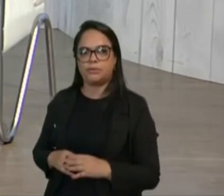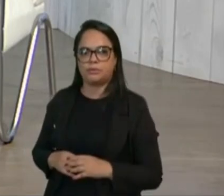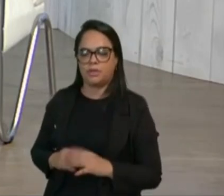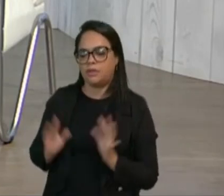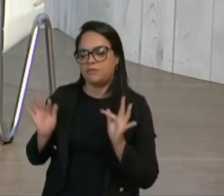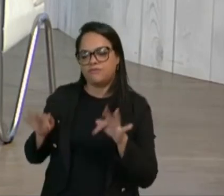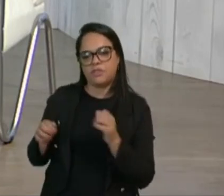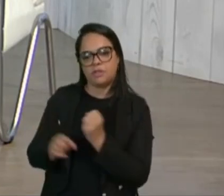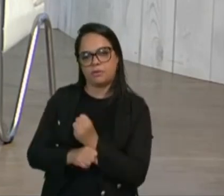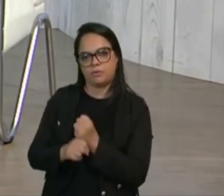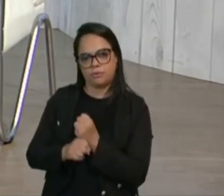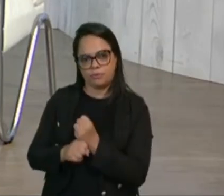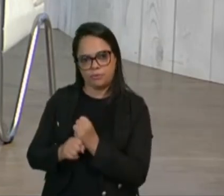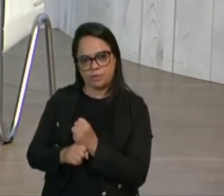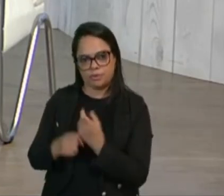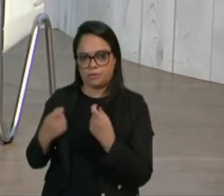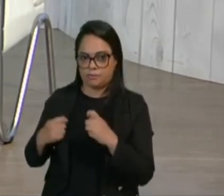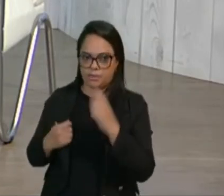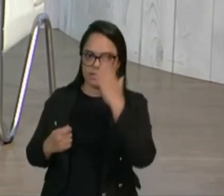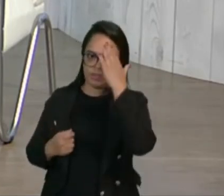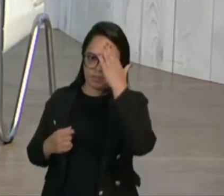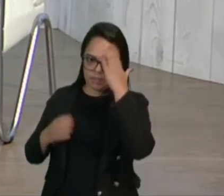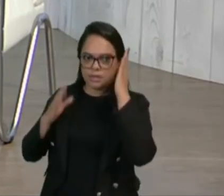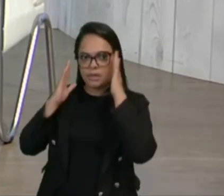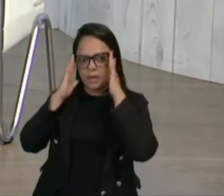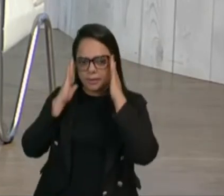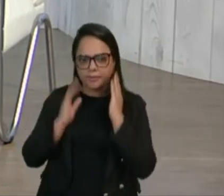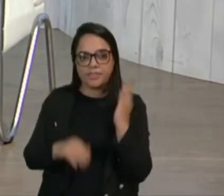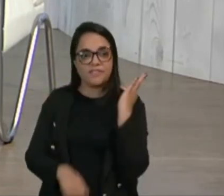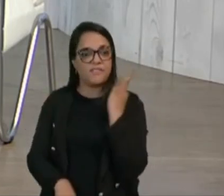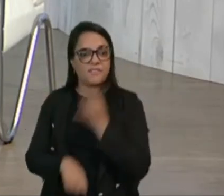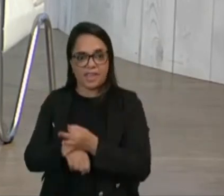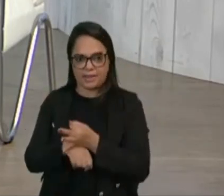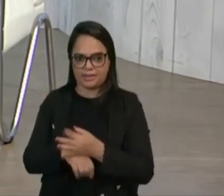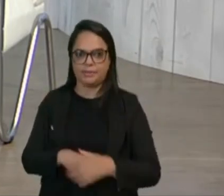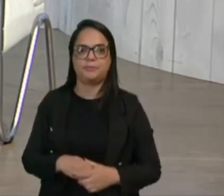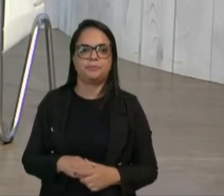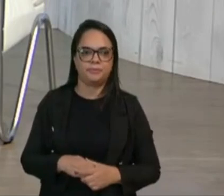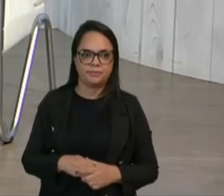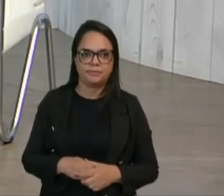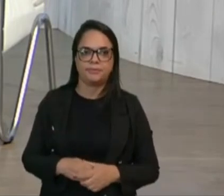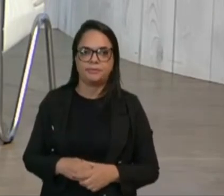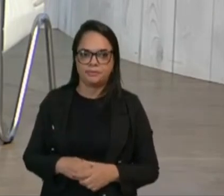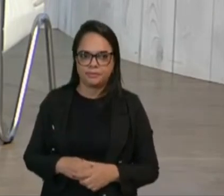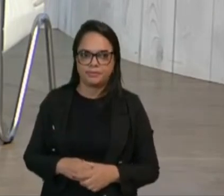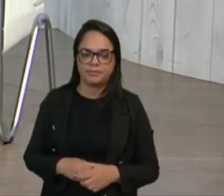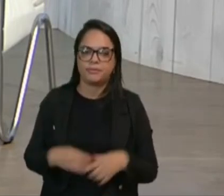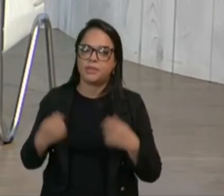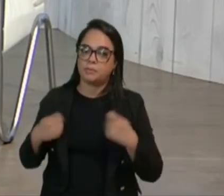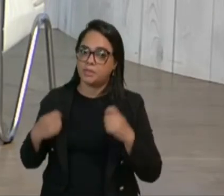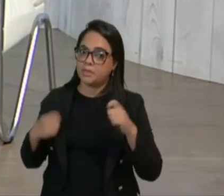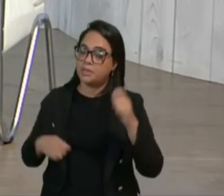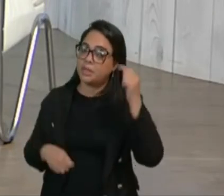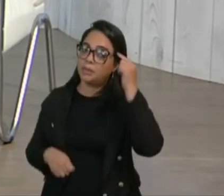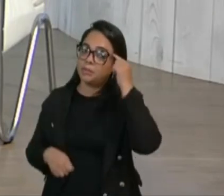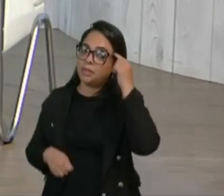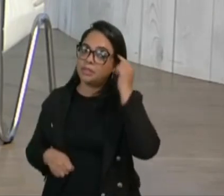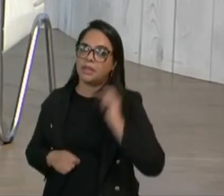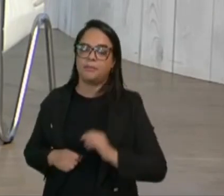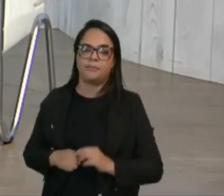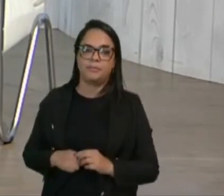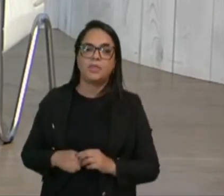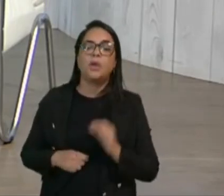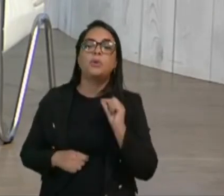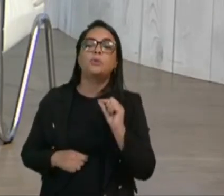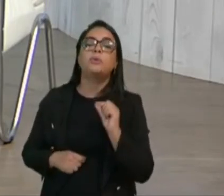final de ano, já tem que entender. Férias, né? Férias, você vai ter que pensar bem, com quem que você vai